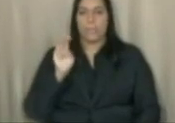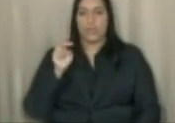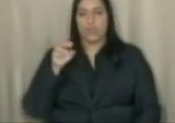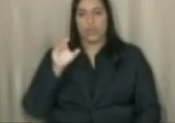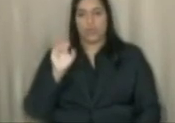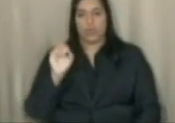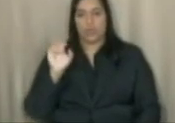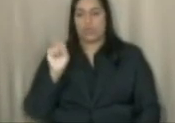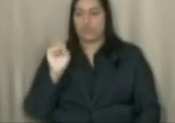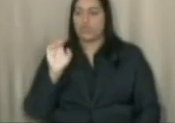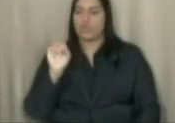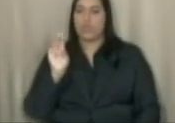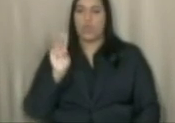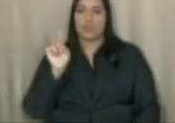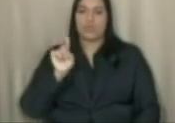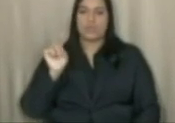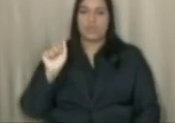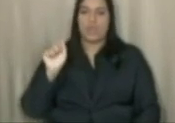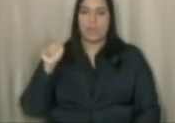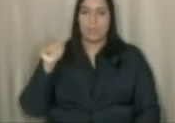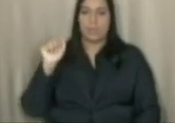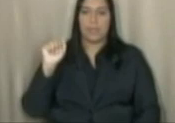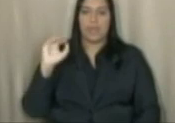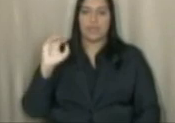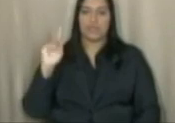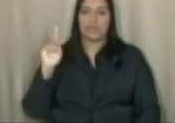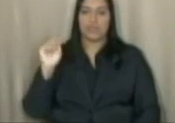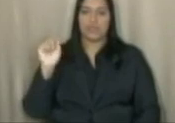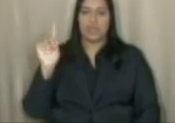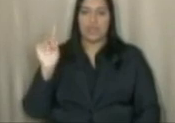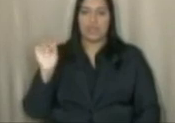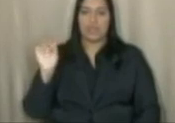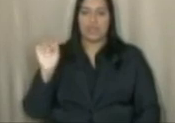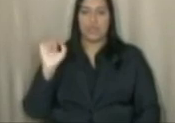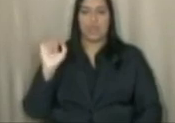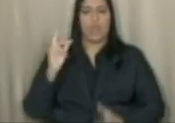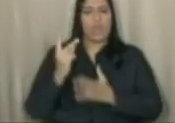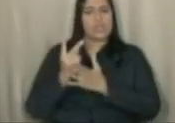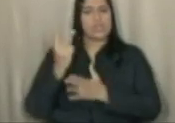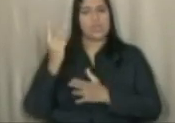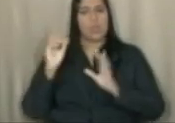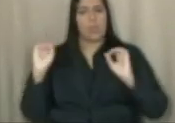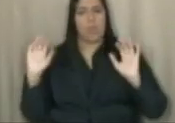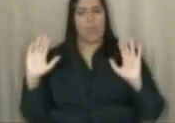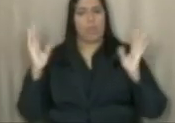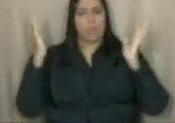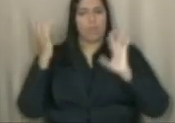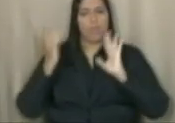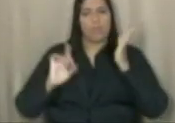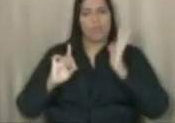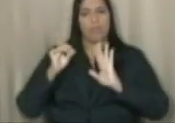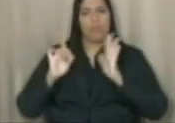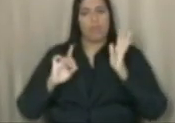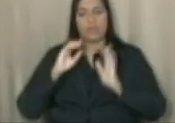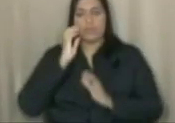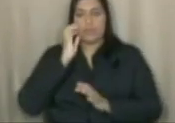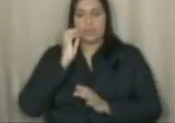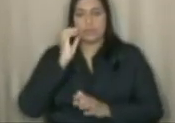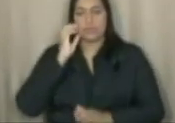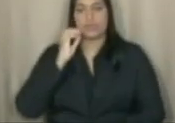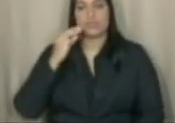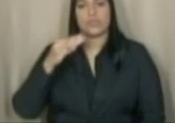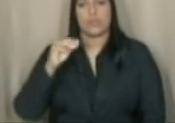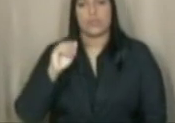esse voto de aplauso é referente ao que aconteceu no carnaval né é